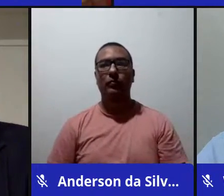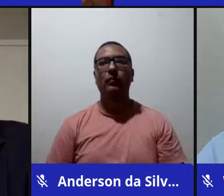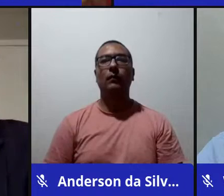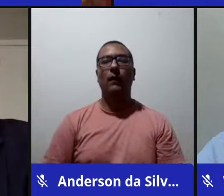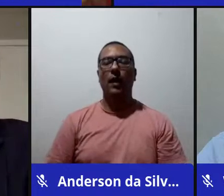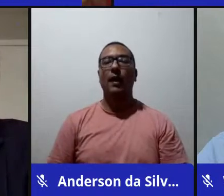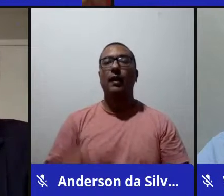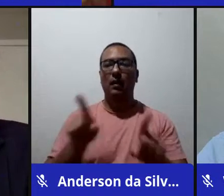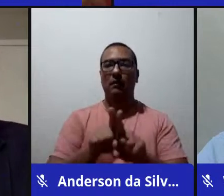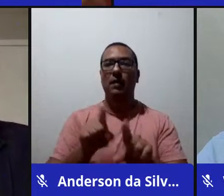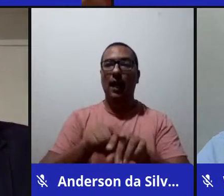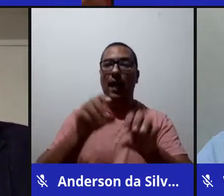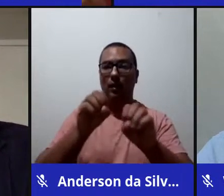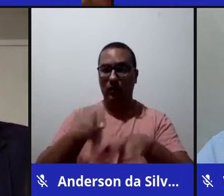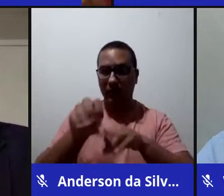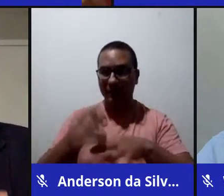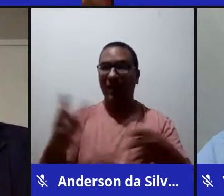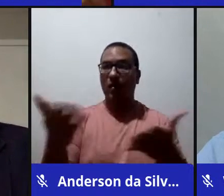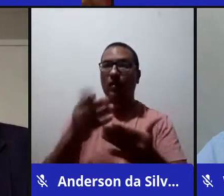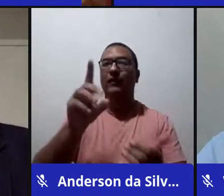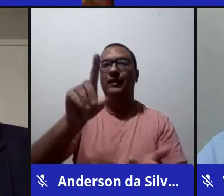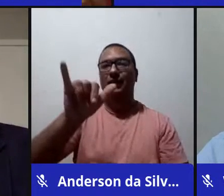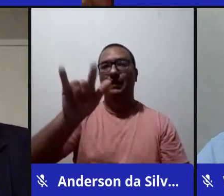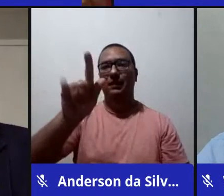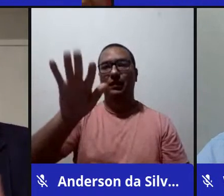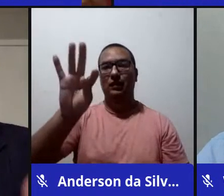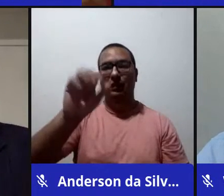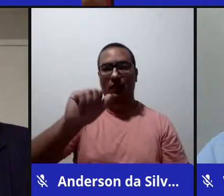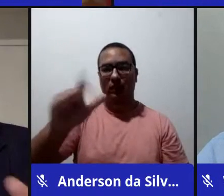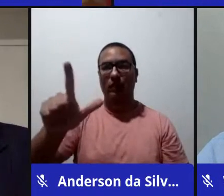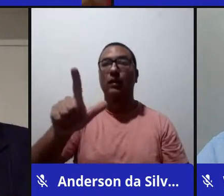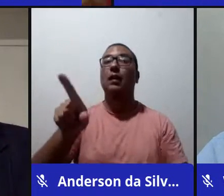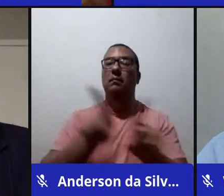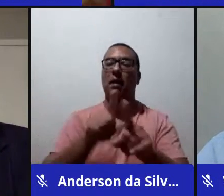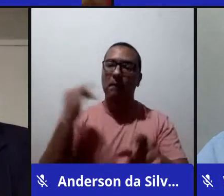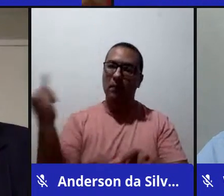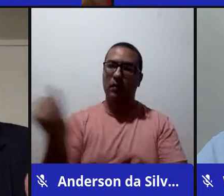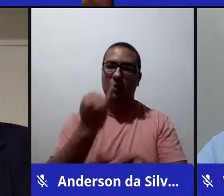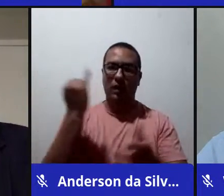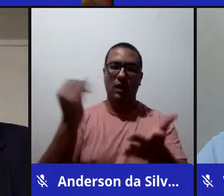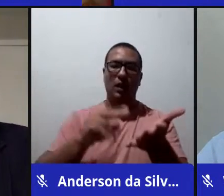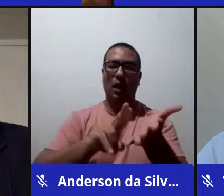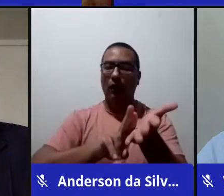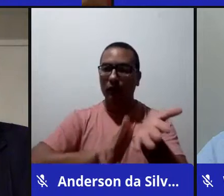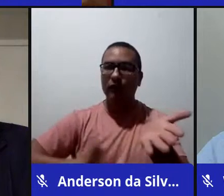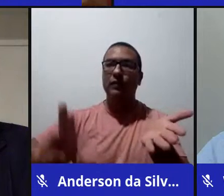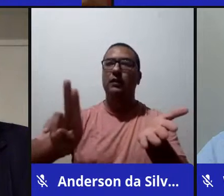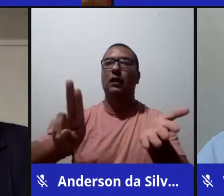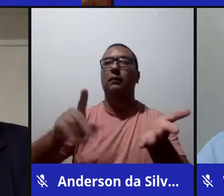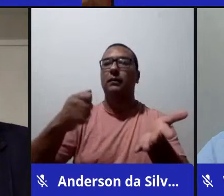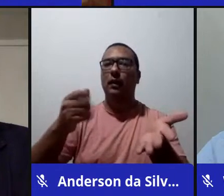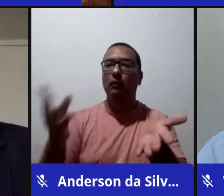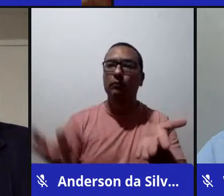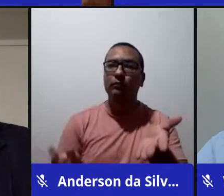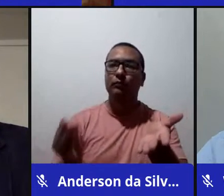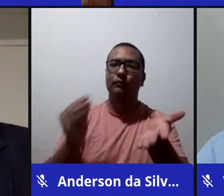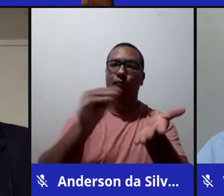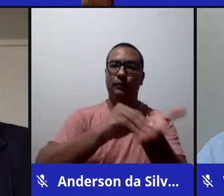mais digital. Então, é importante que a universidade incorpore, né, esses